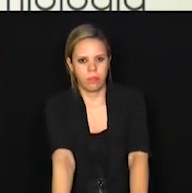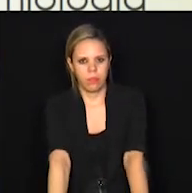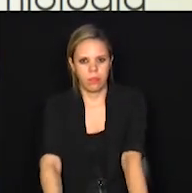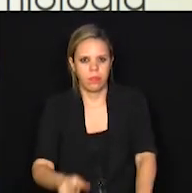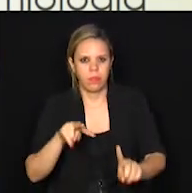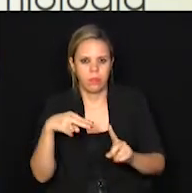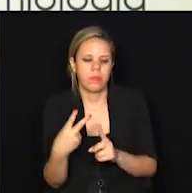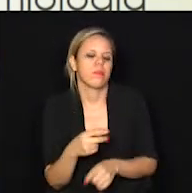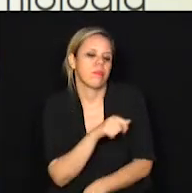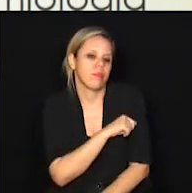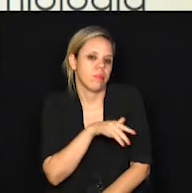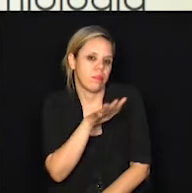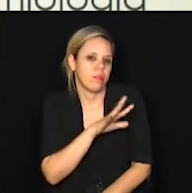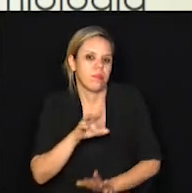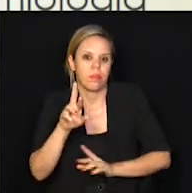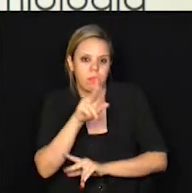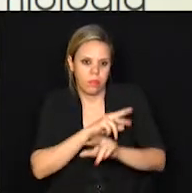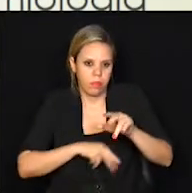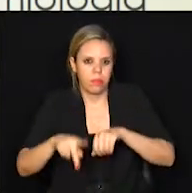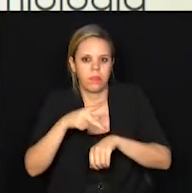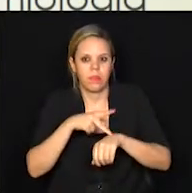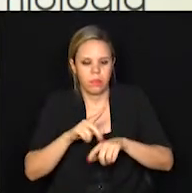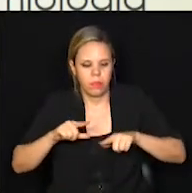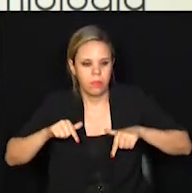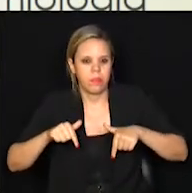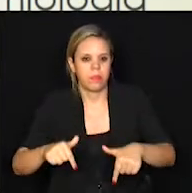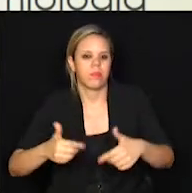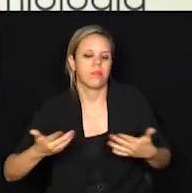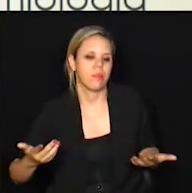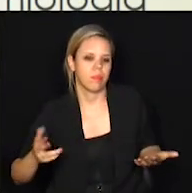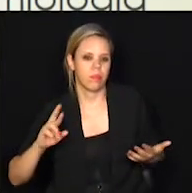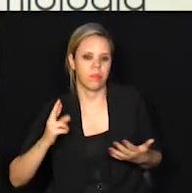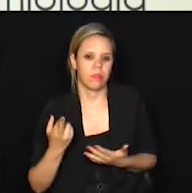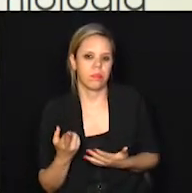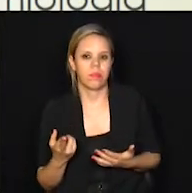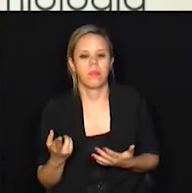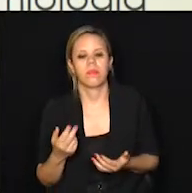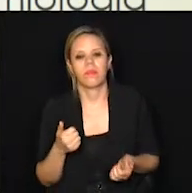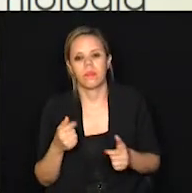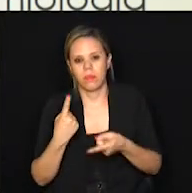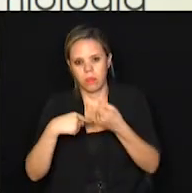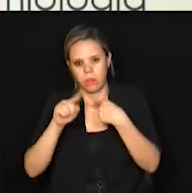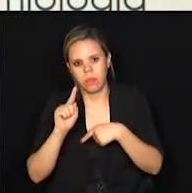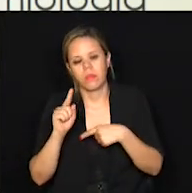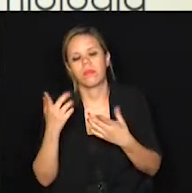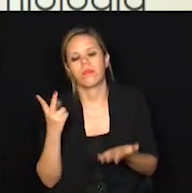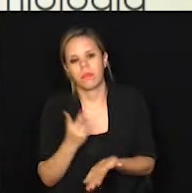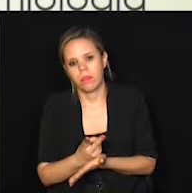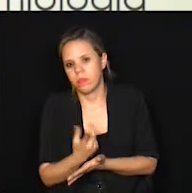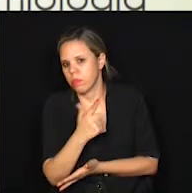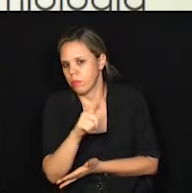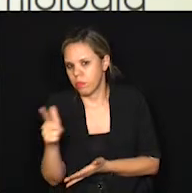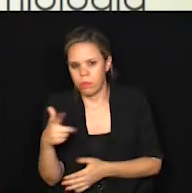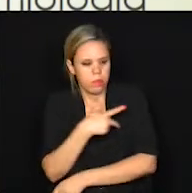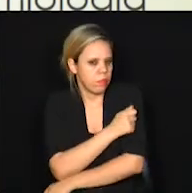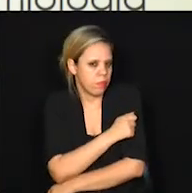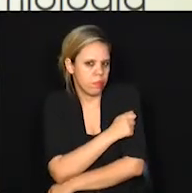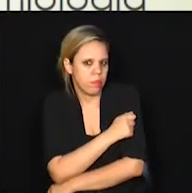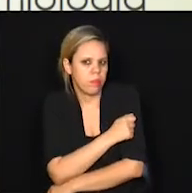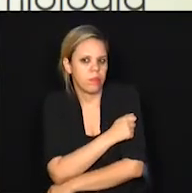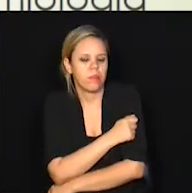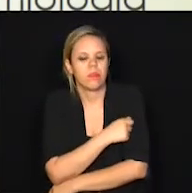Bem Legal, que é exatamente o que chancela todo o nosso trabalho, né, perante os órgãos públicos.